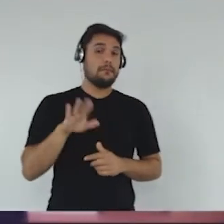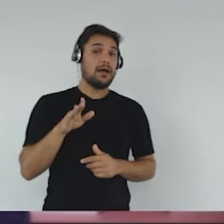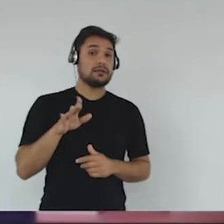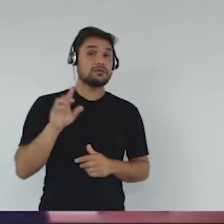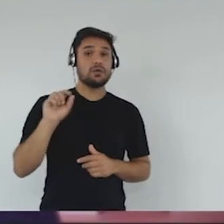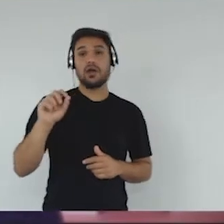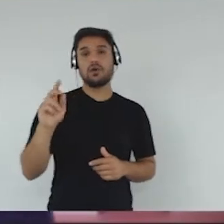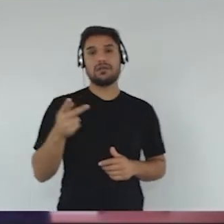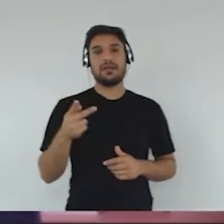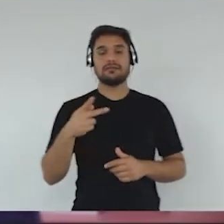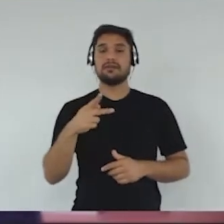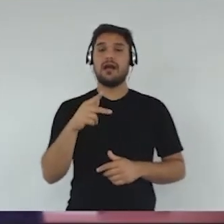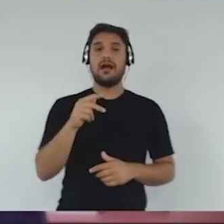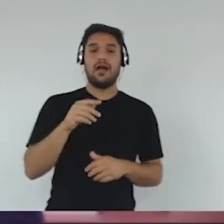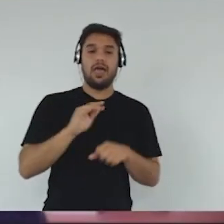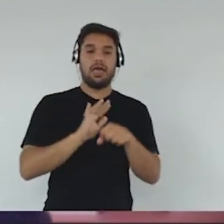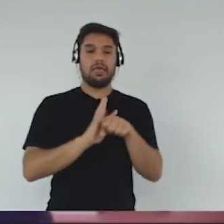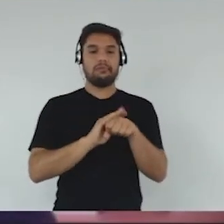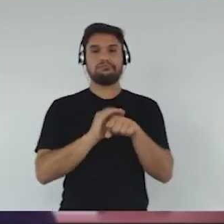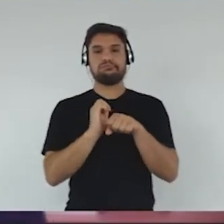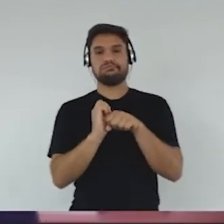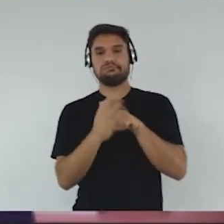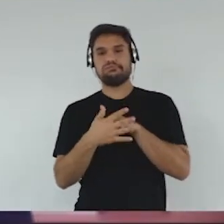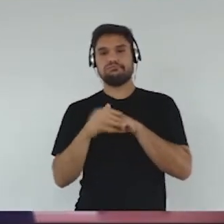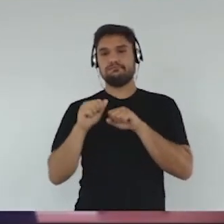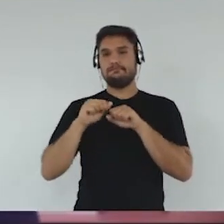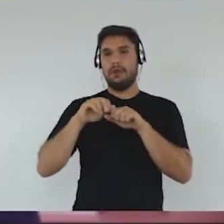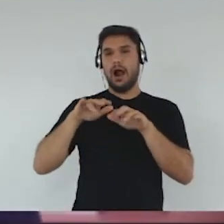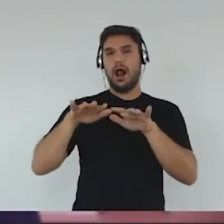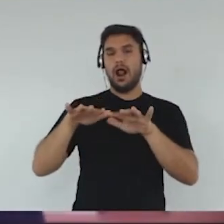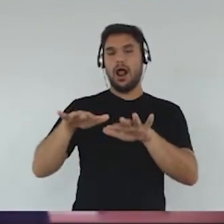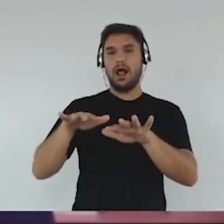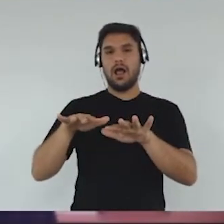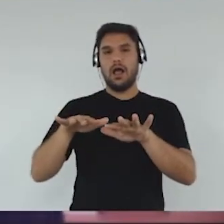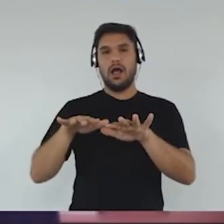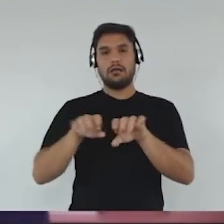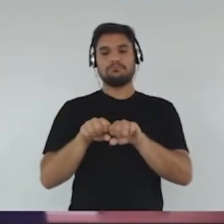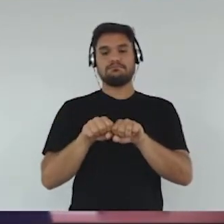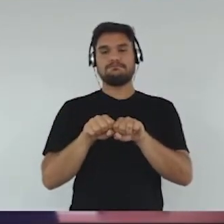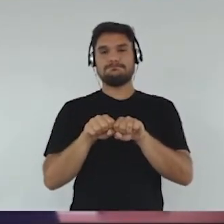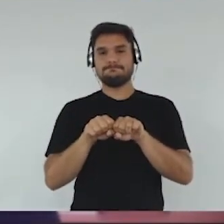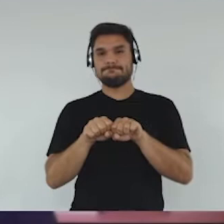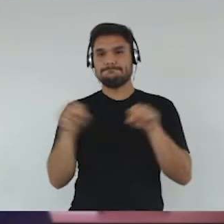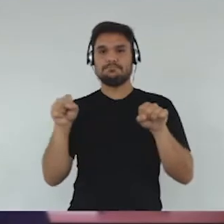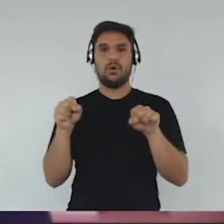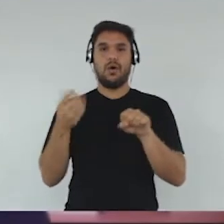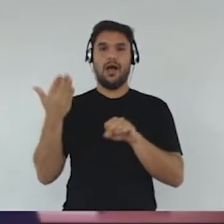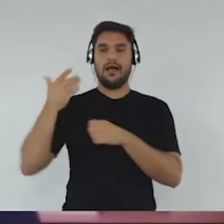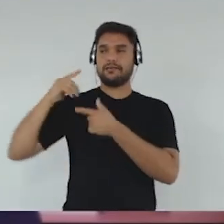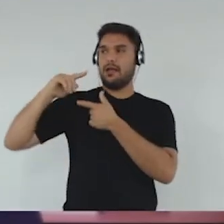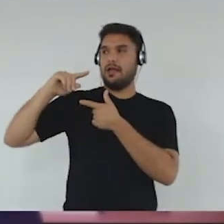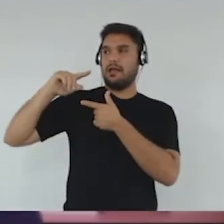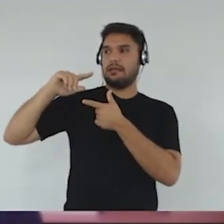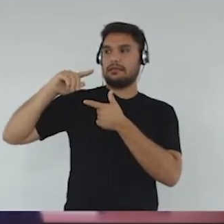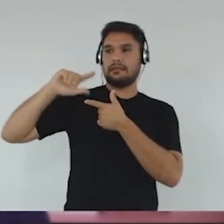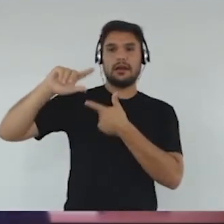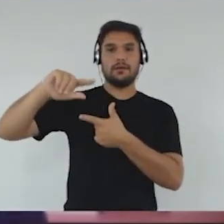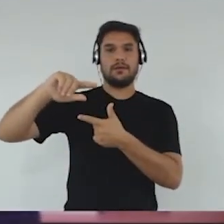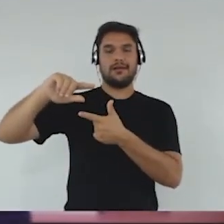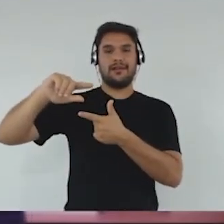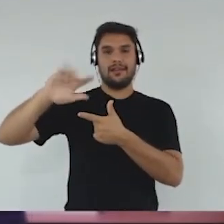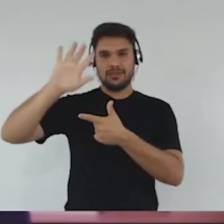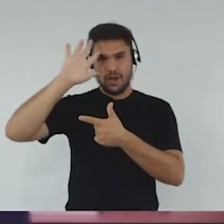é que a pandemia trouxe, inequivocamente, uma disrupção dos antigos padrões dos procedimentos